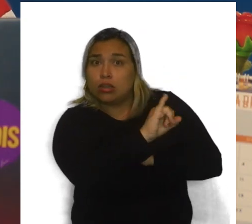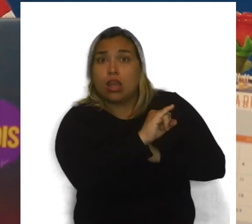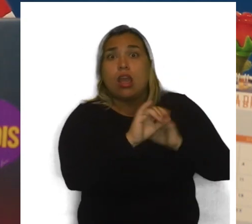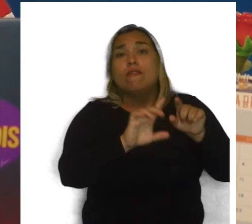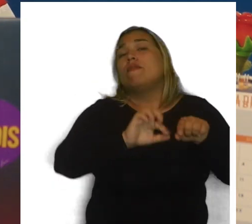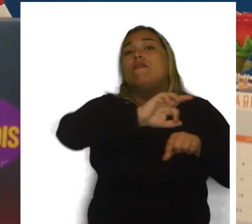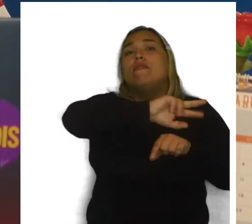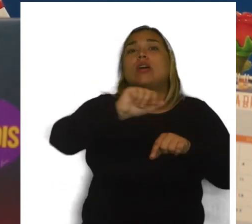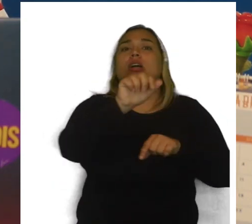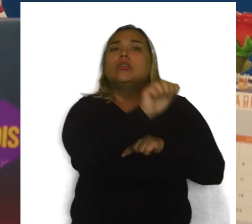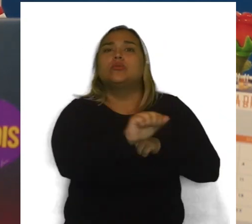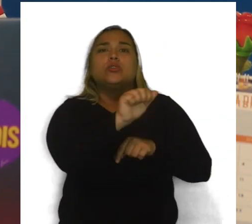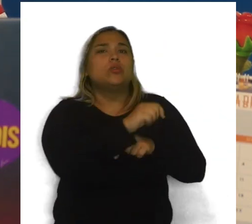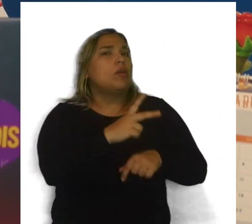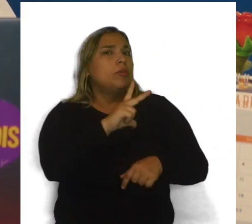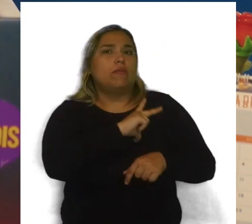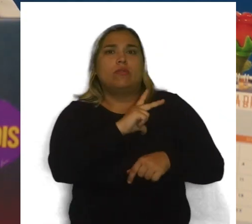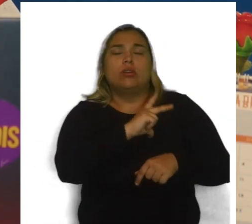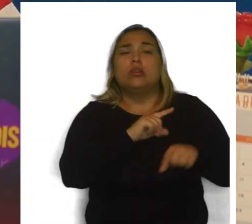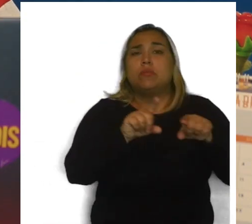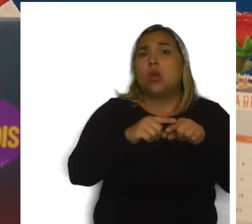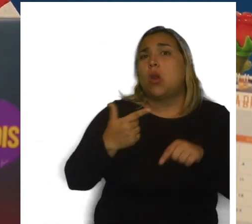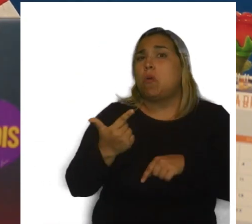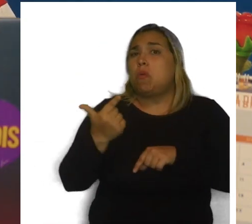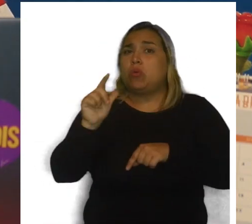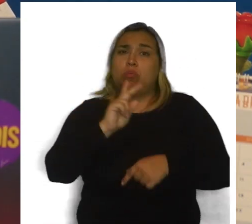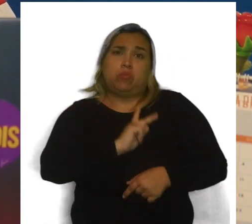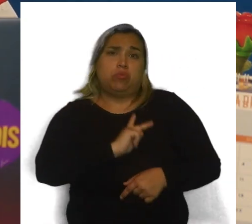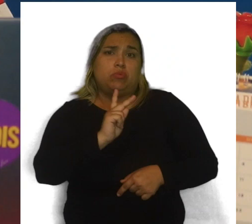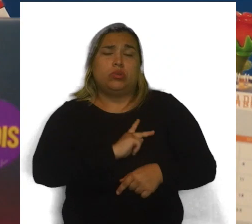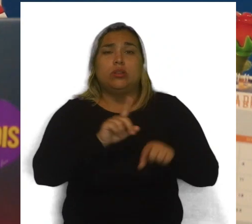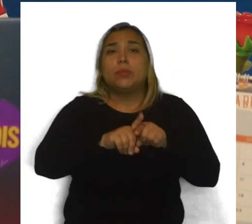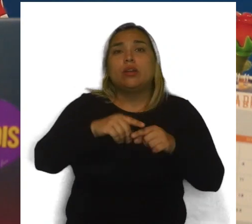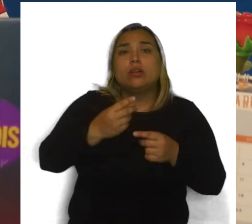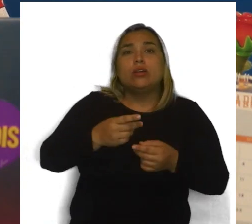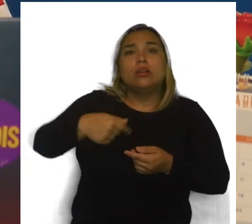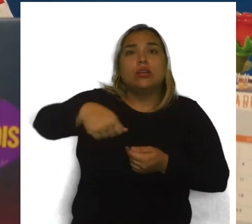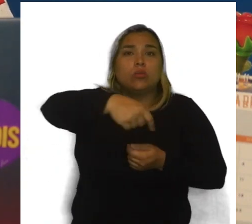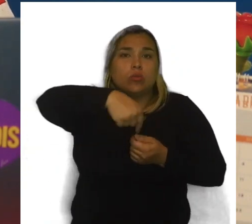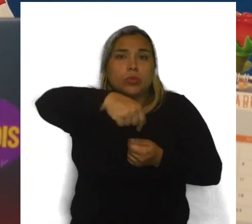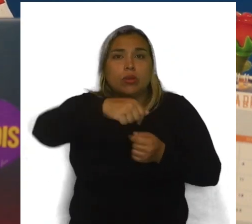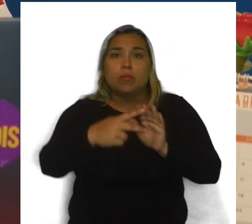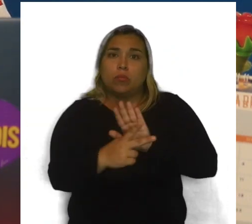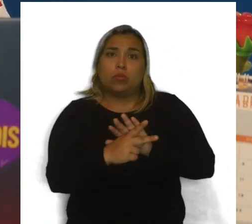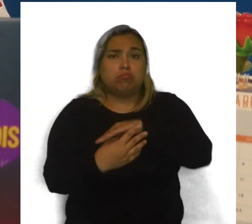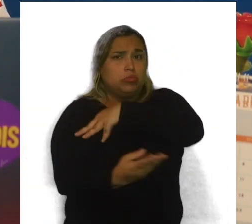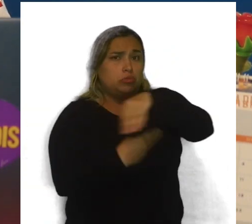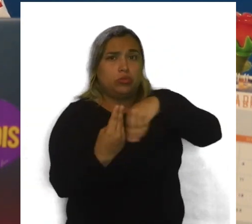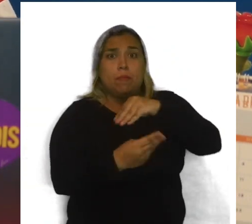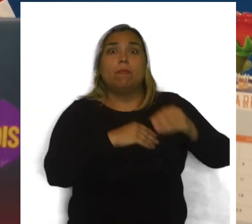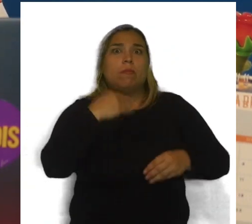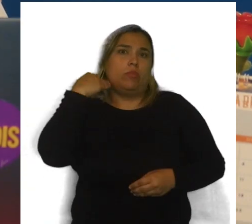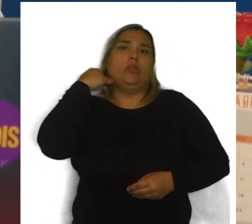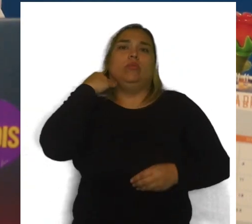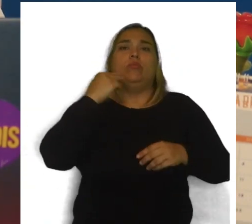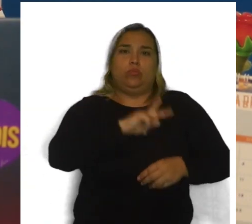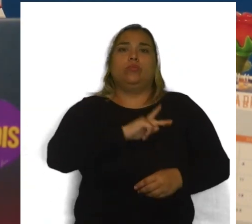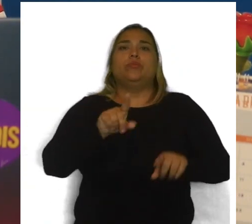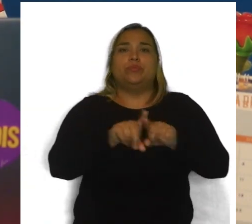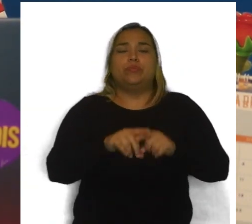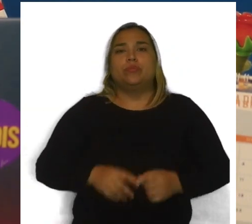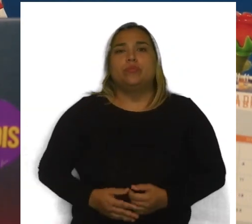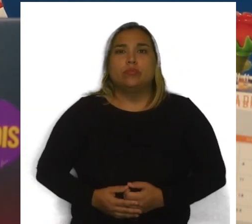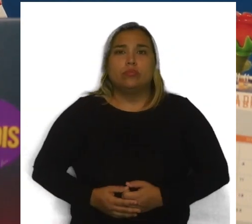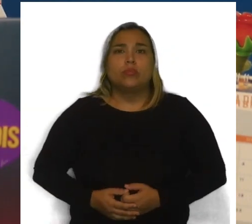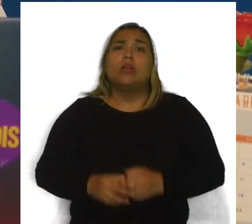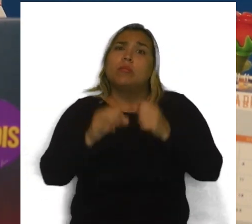e ONGs, empresas privadas ou empresas públicas de economia mista, além de bancos públicos. Tu pode saber qual